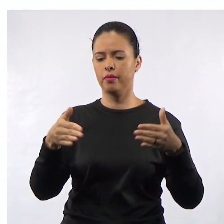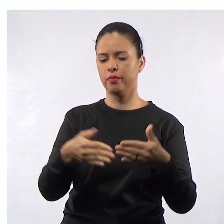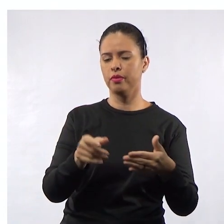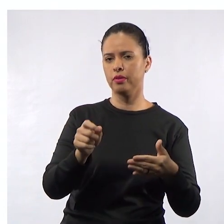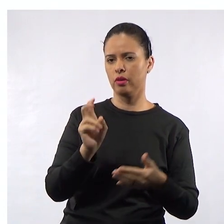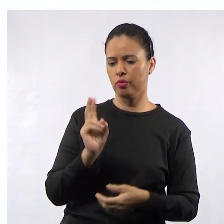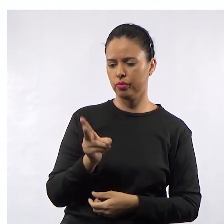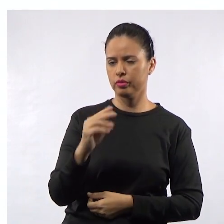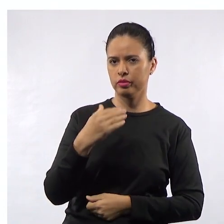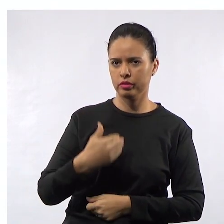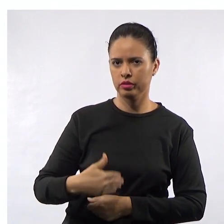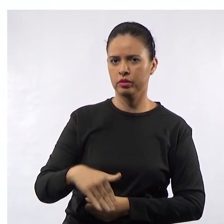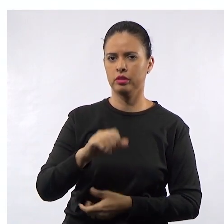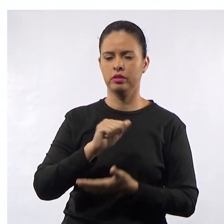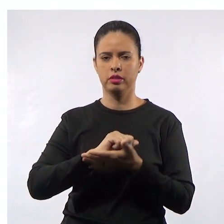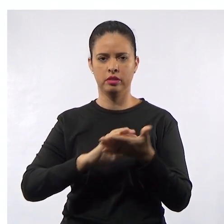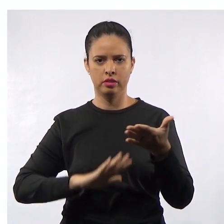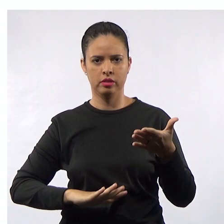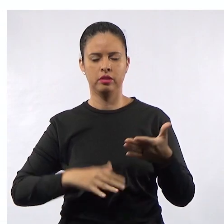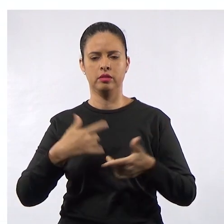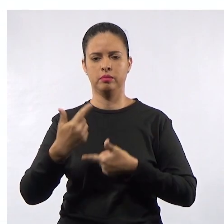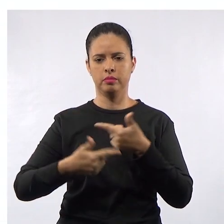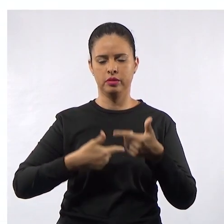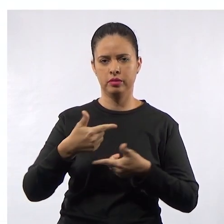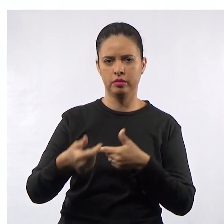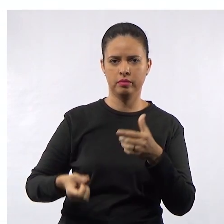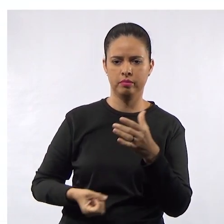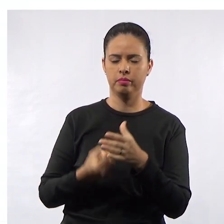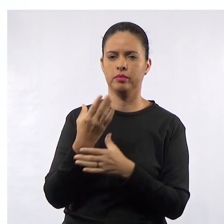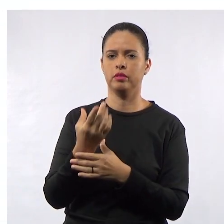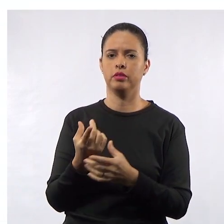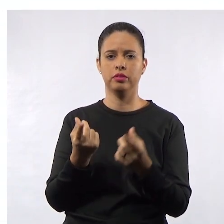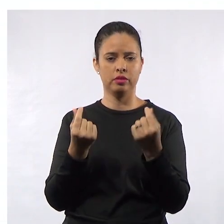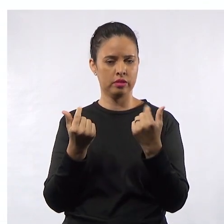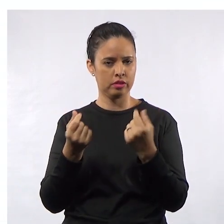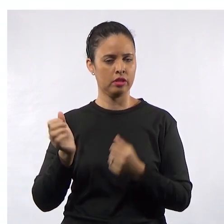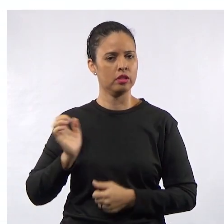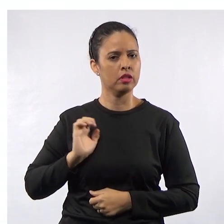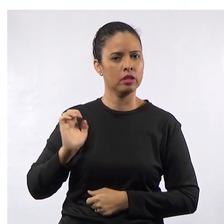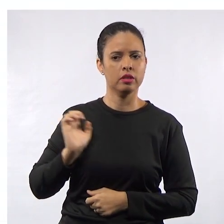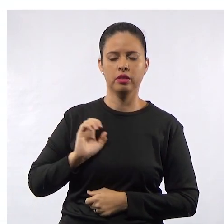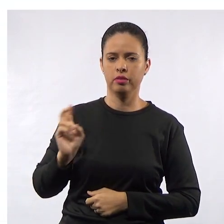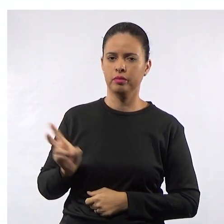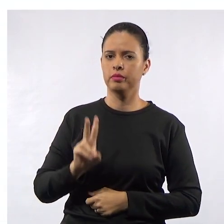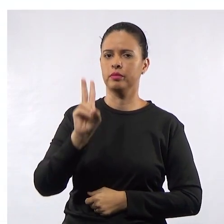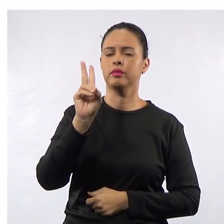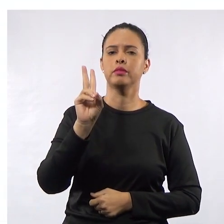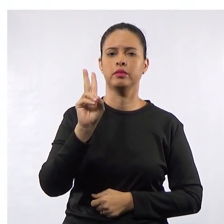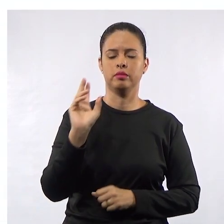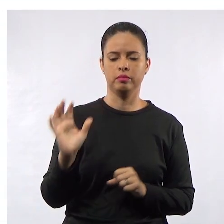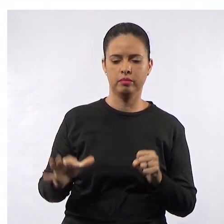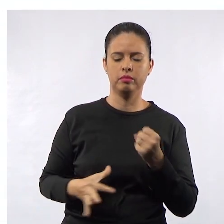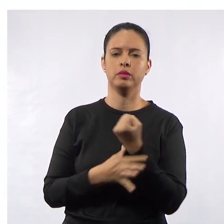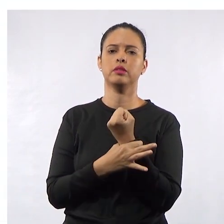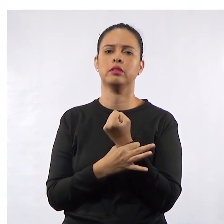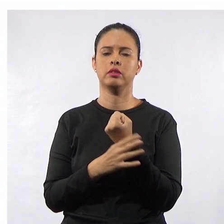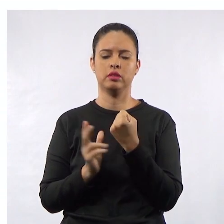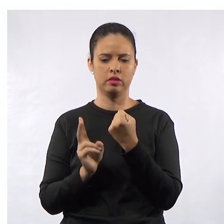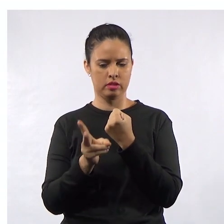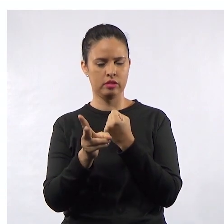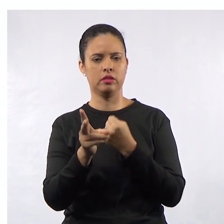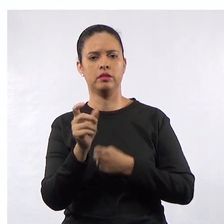da empresa ela diz respeito a continuidade das atividades de produção tá de riquezas como o valor que deve ser